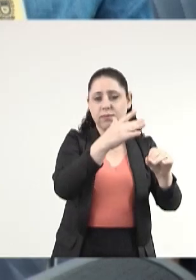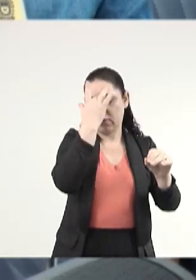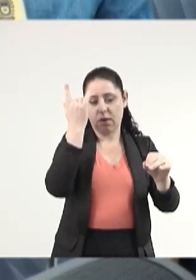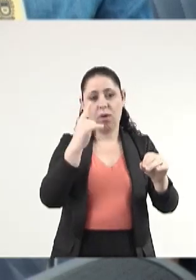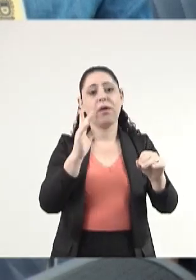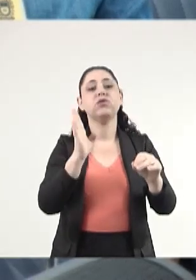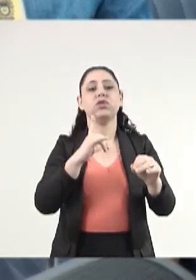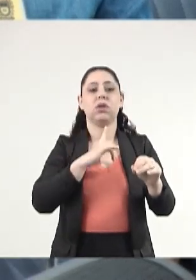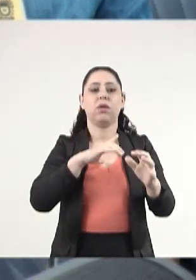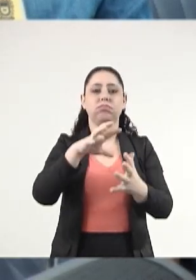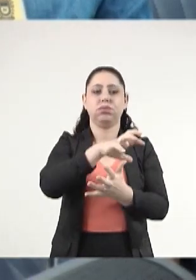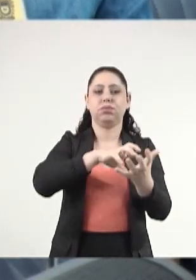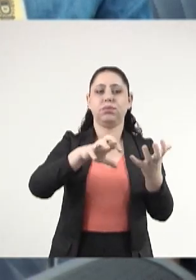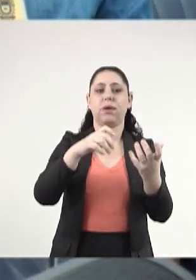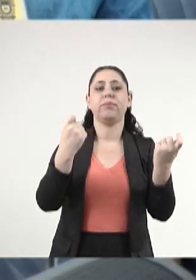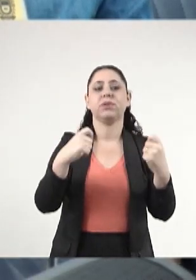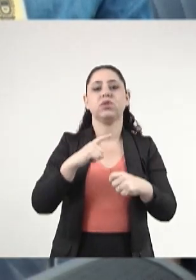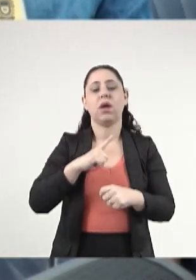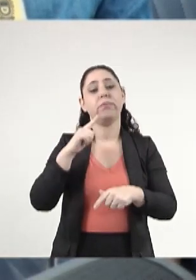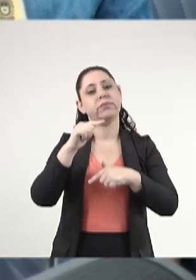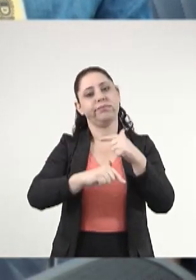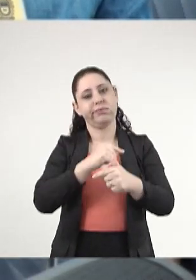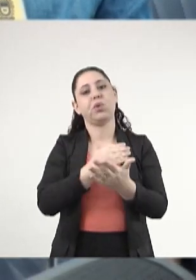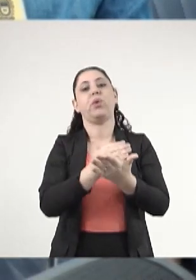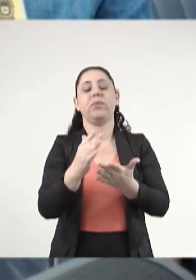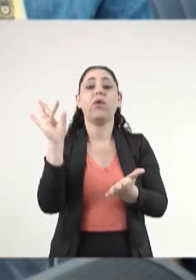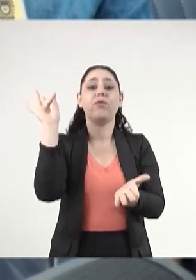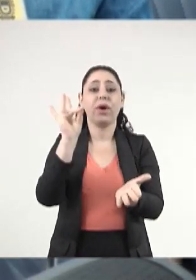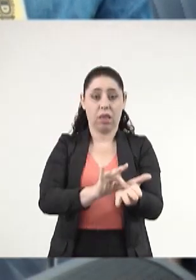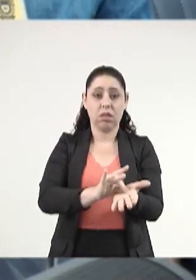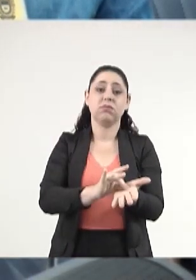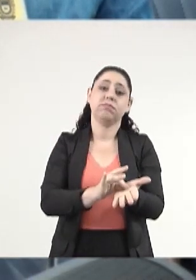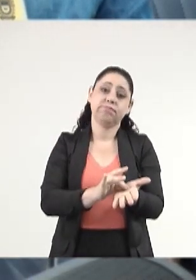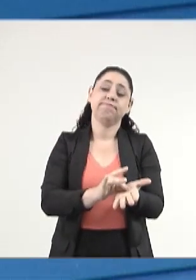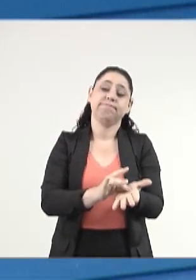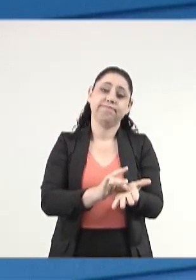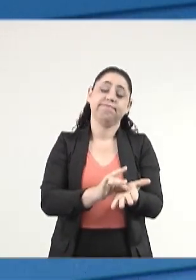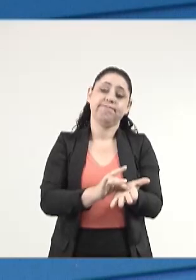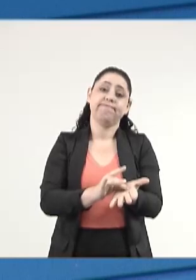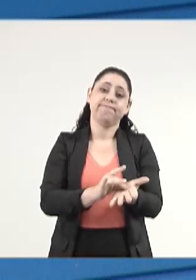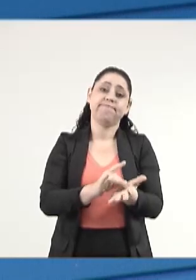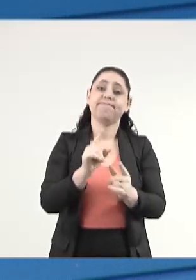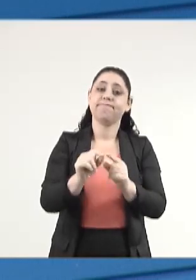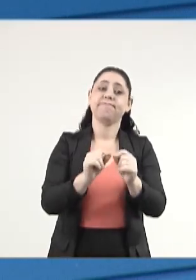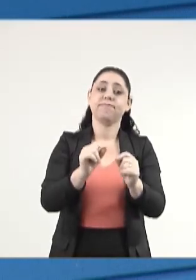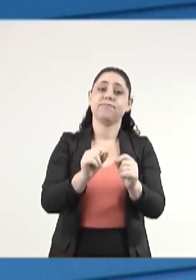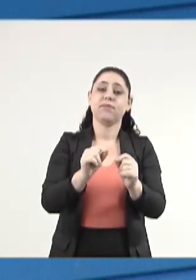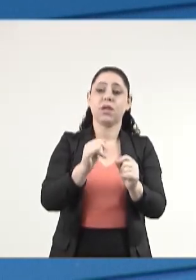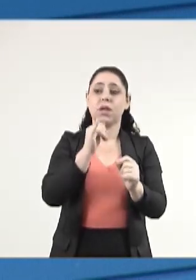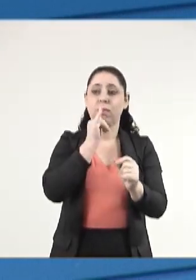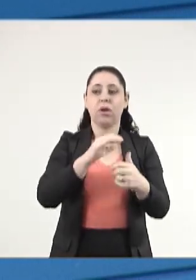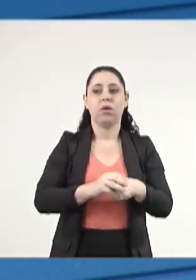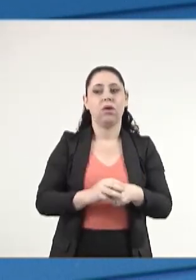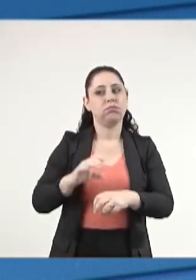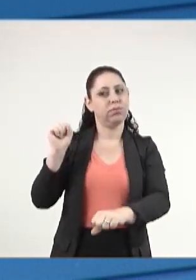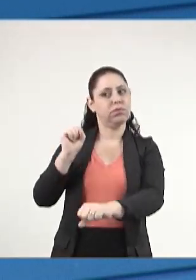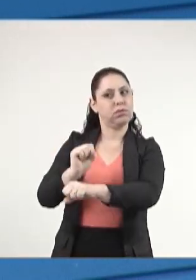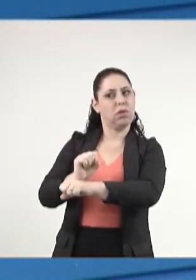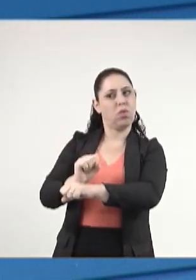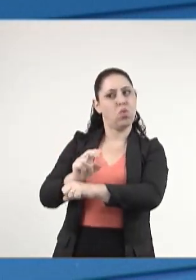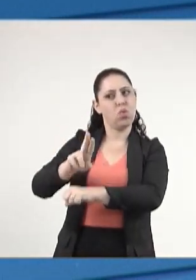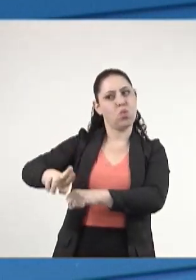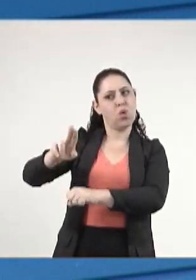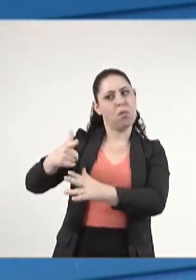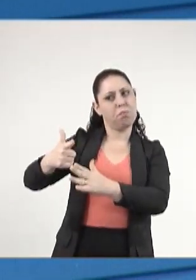Aliás, o gabinete já existe, precisa atuar efetivamente para dispensar o uso da força policial